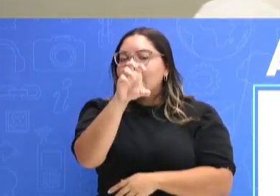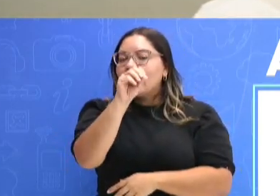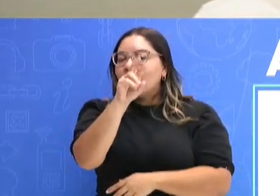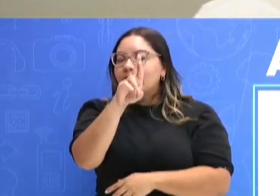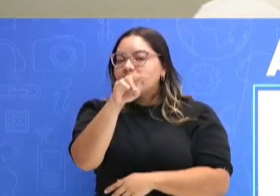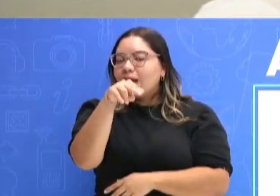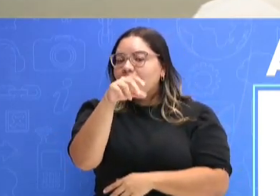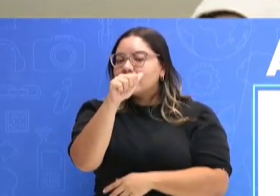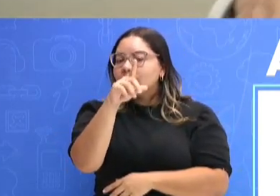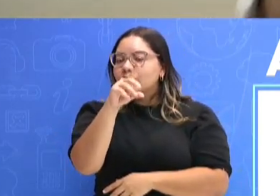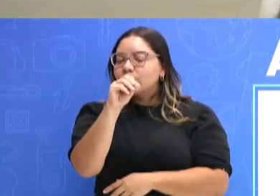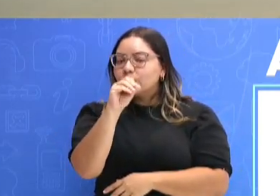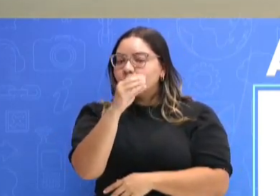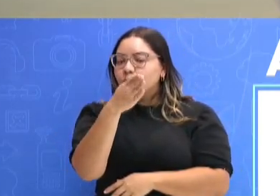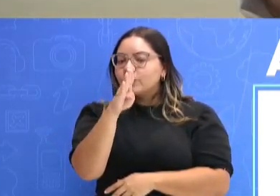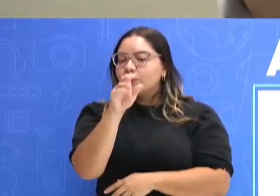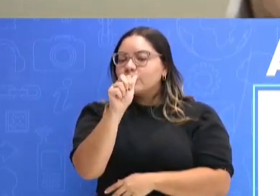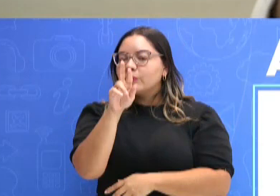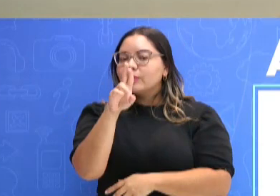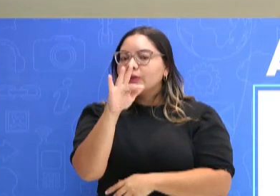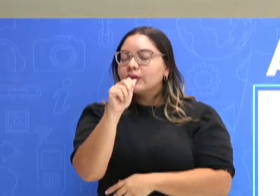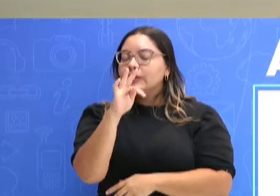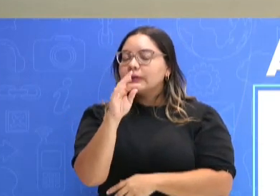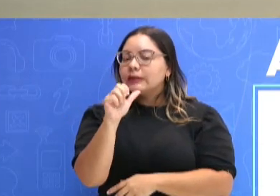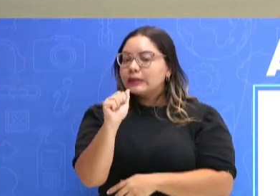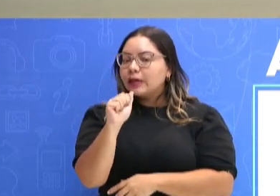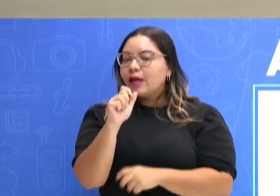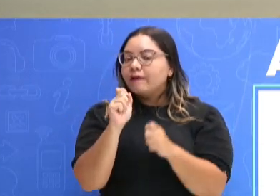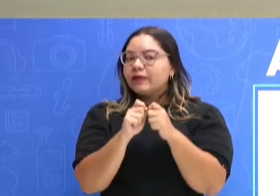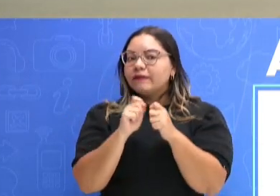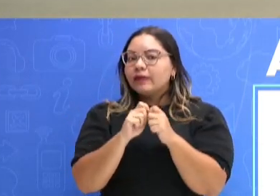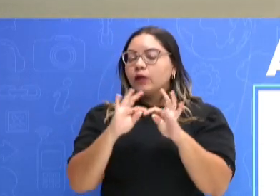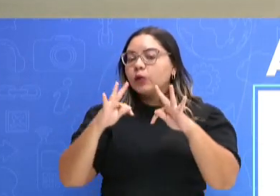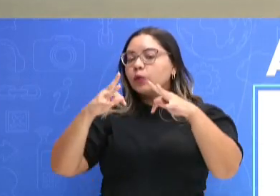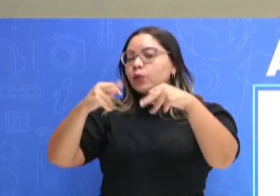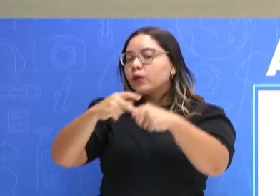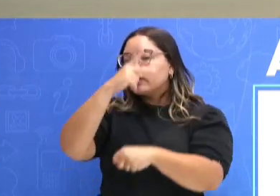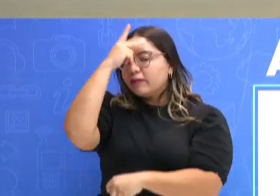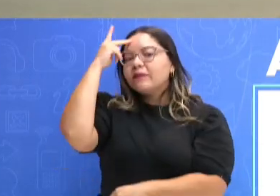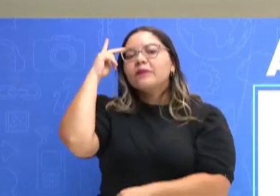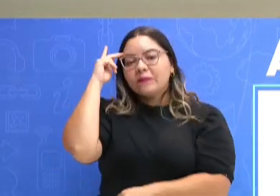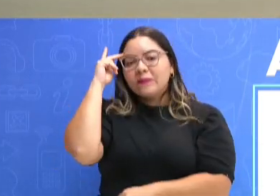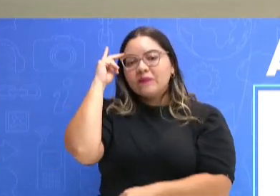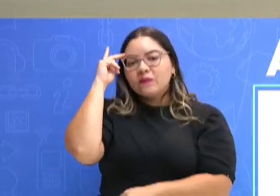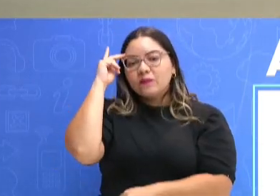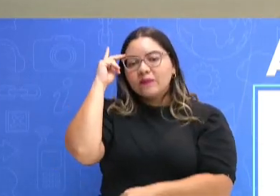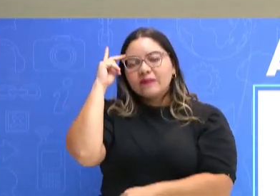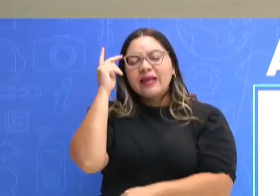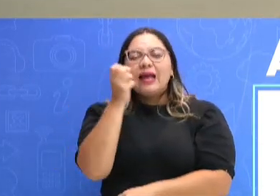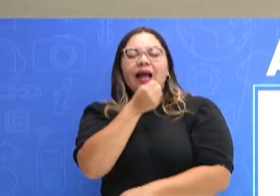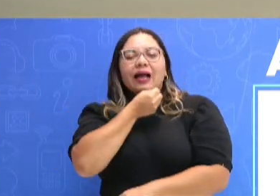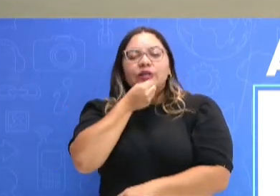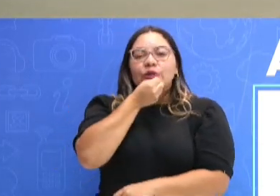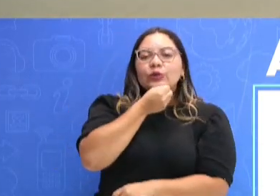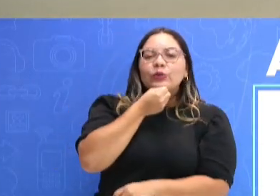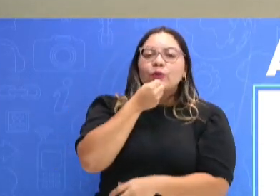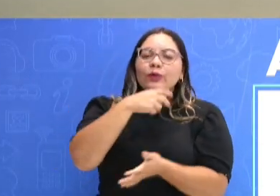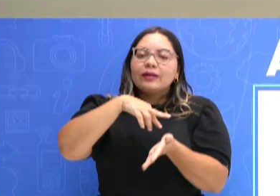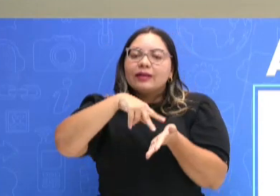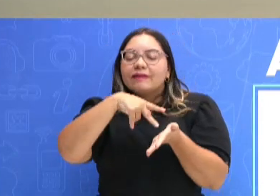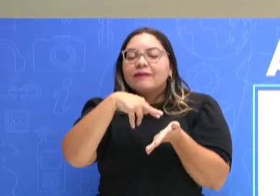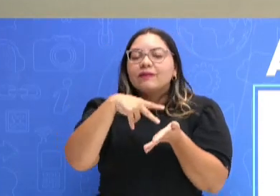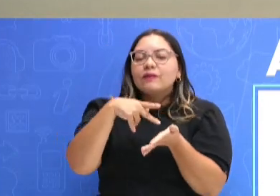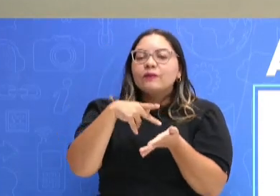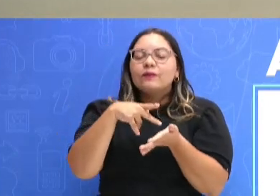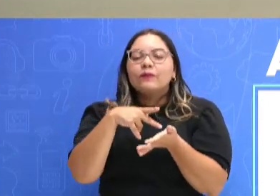vamos abrir uma chamada pública para todos aqueles que são artistas locais, cantores, donos de